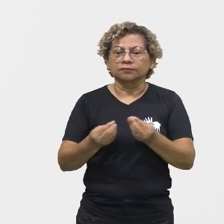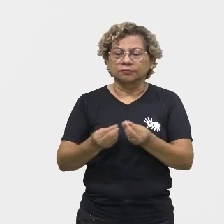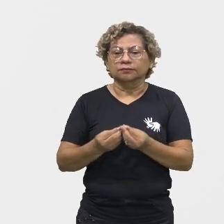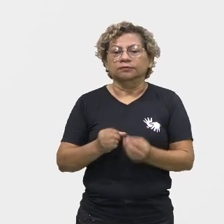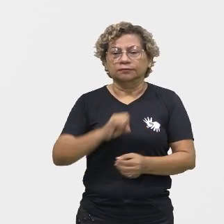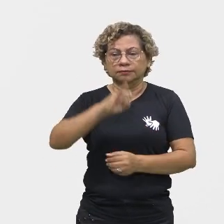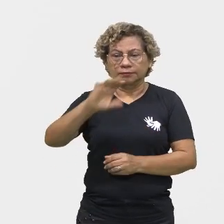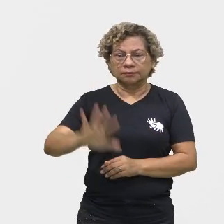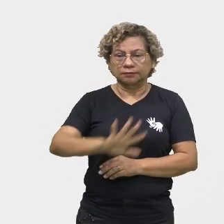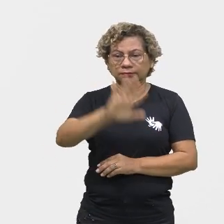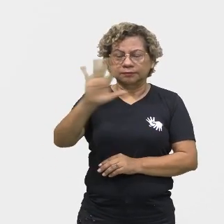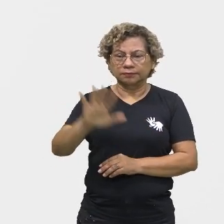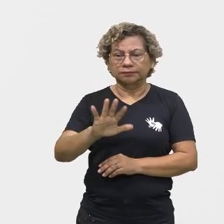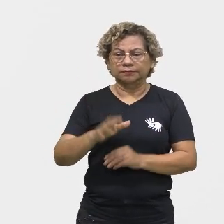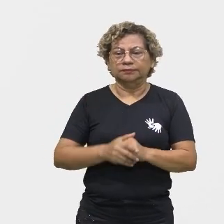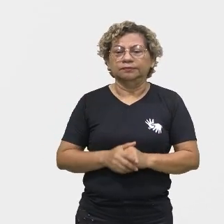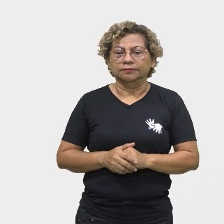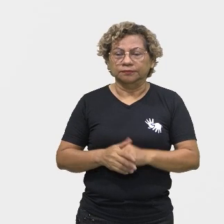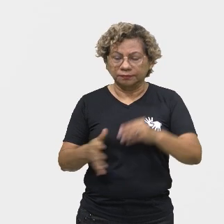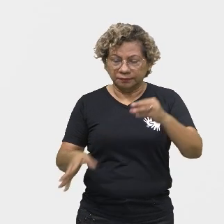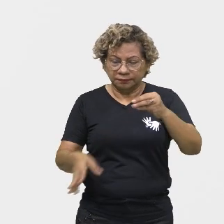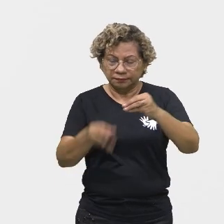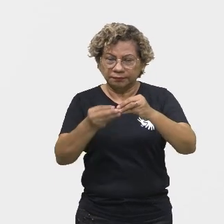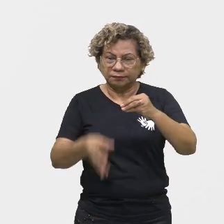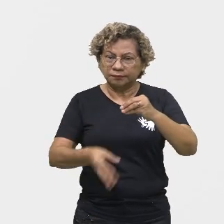A fragmentação e a